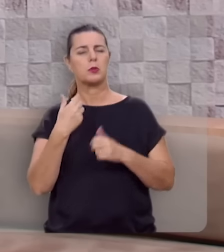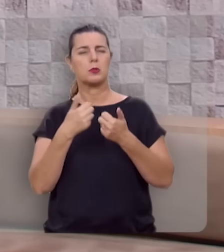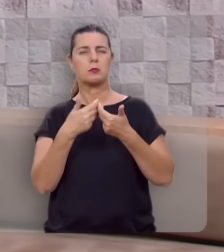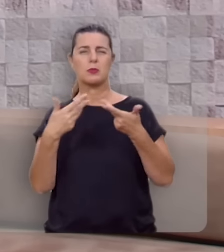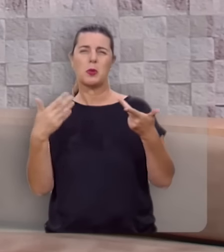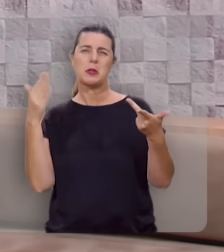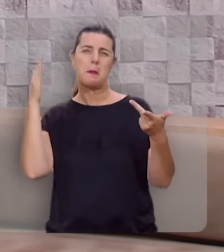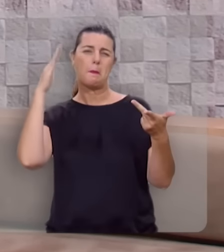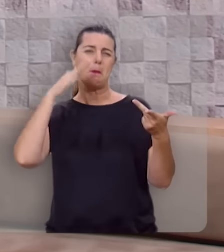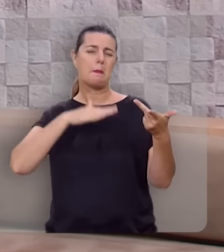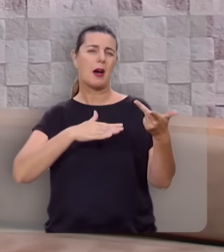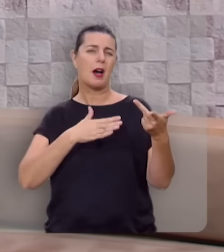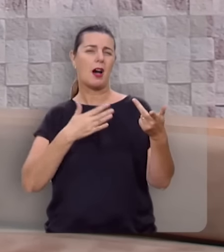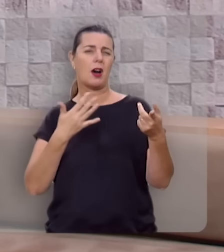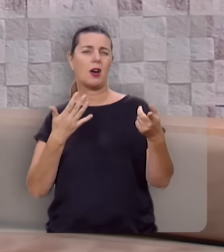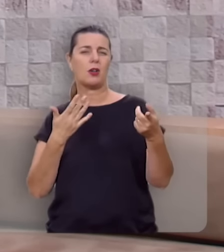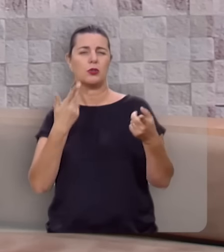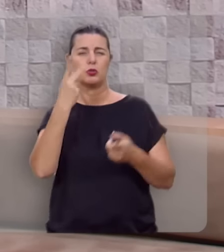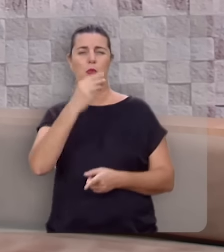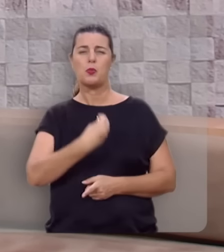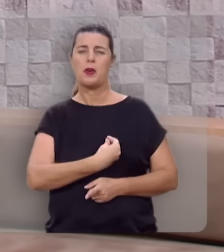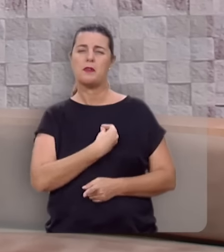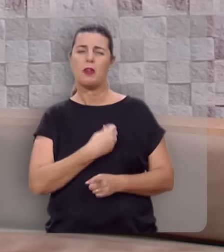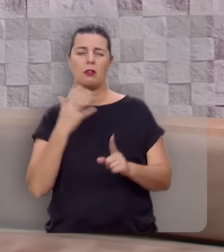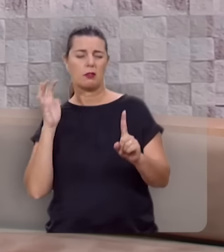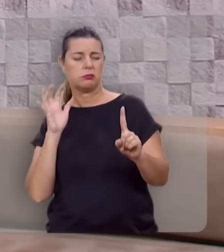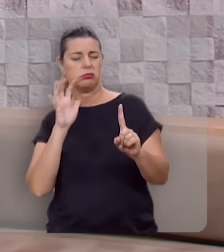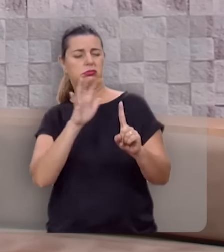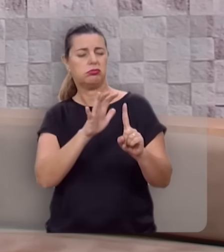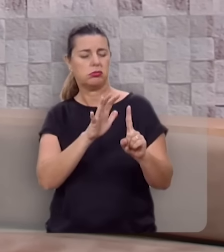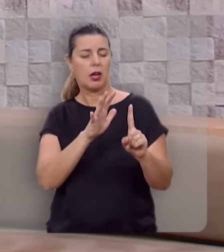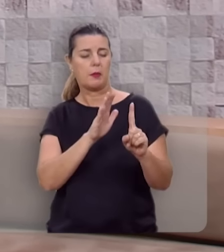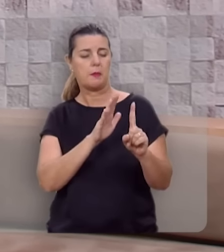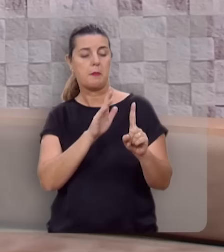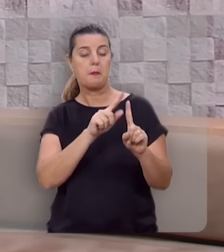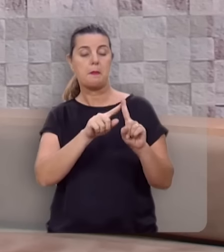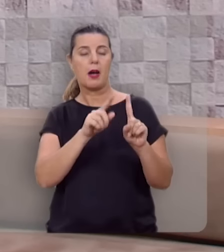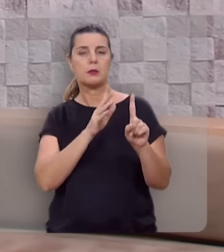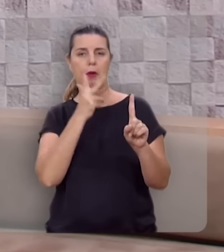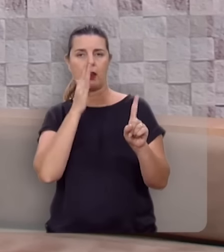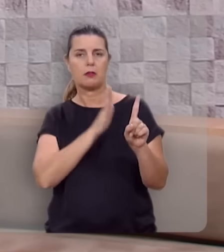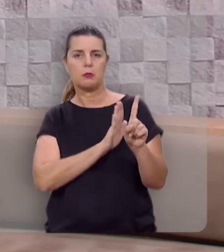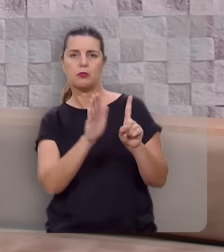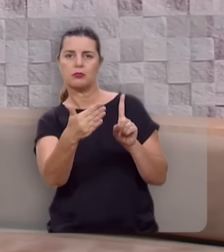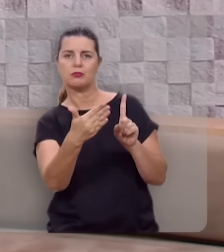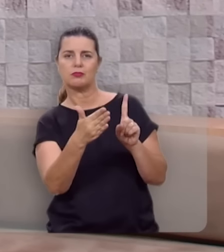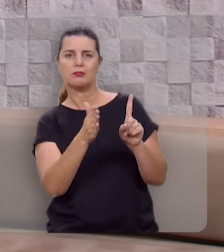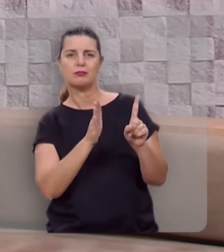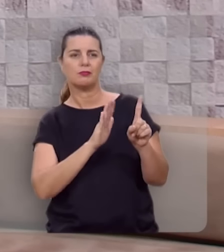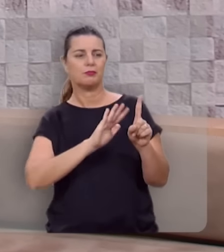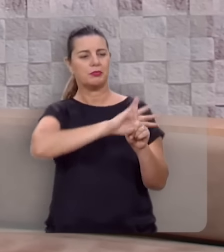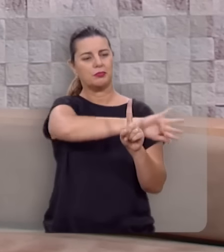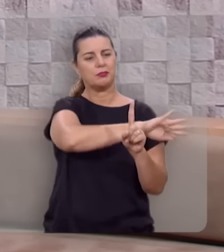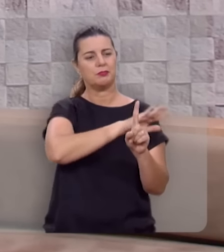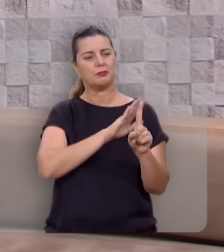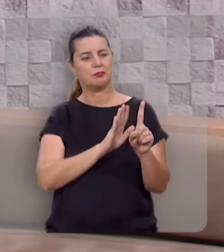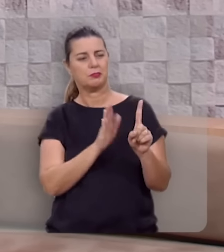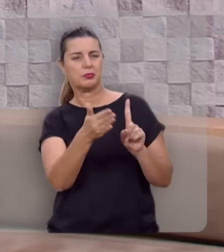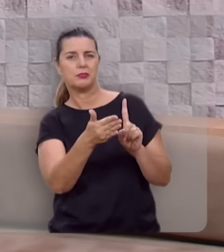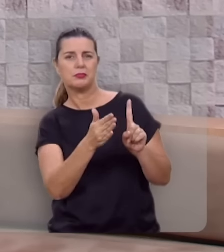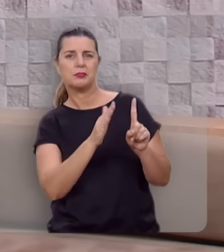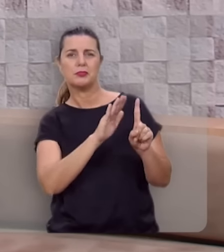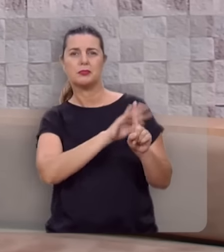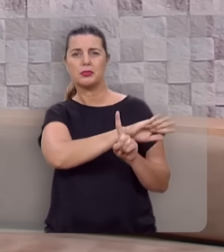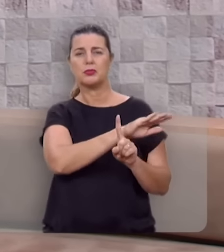Quantos males foram endereçados à sua vida e desviados da sua vida, e não